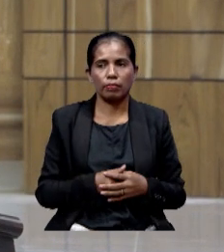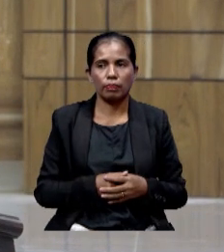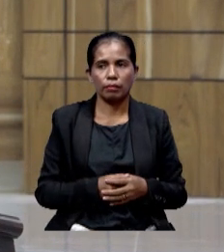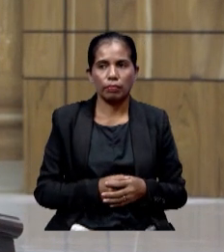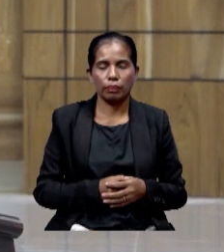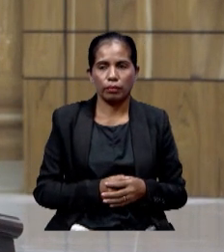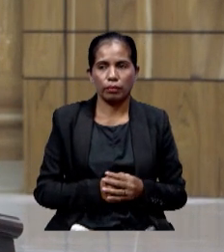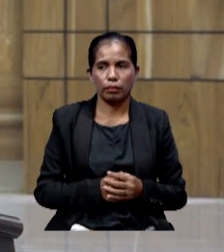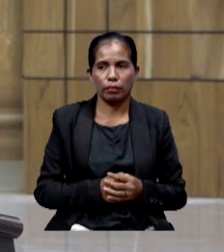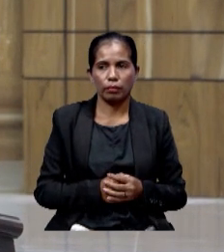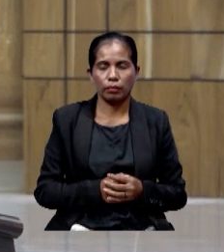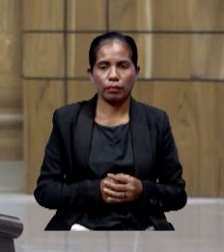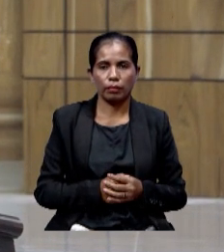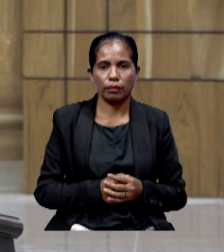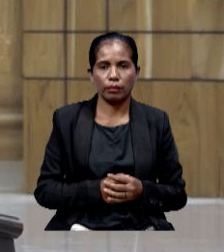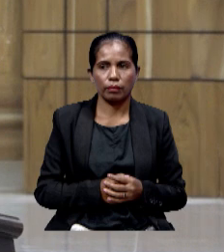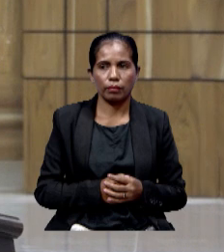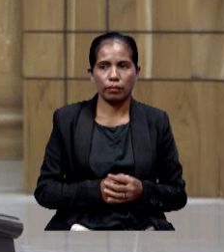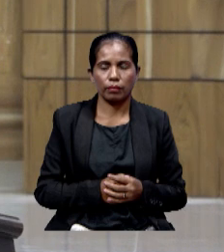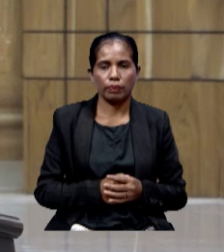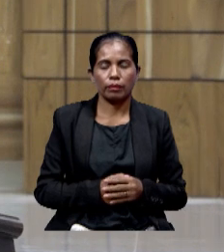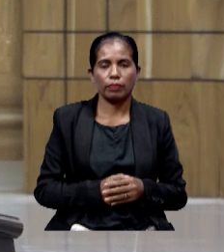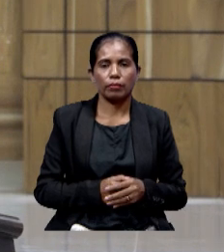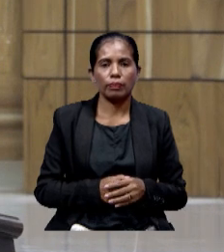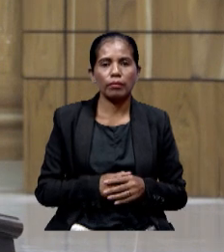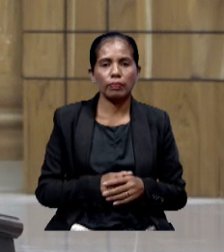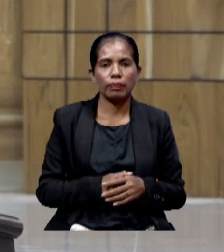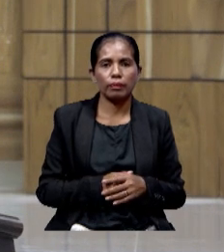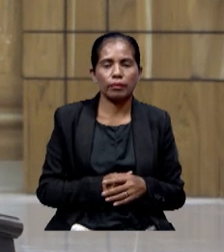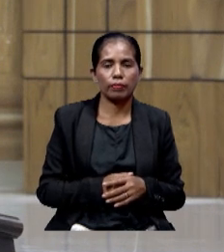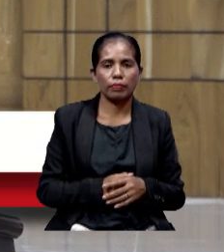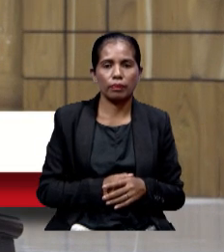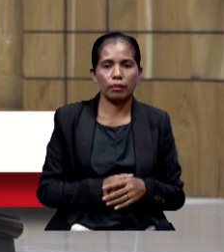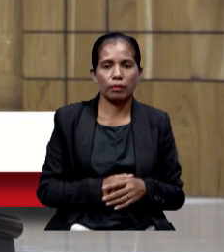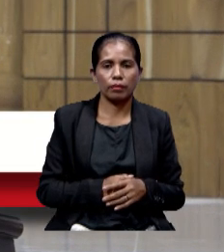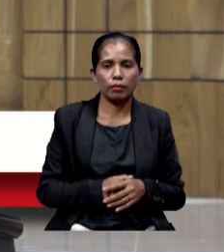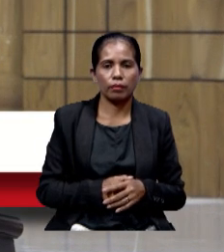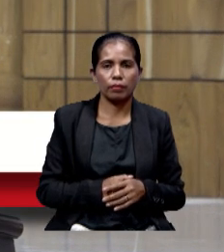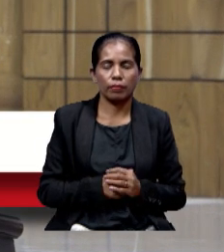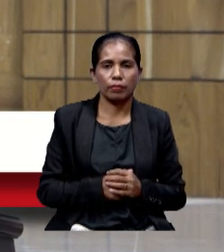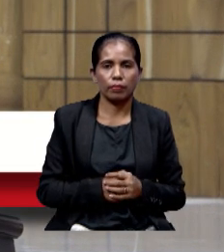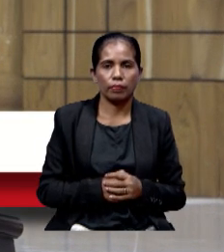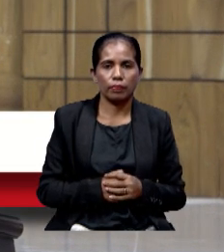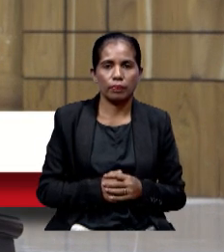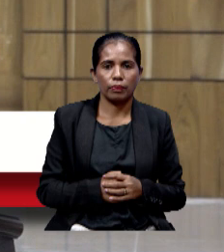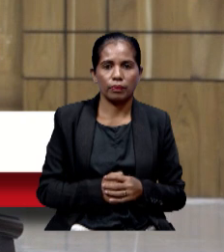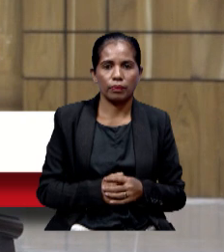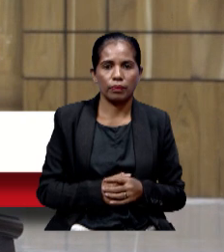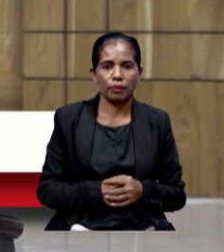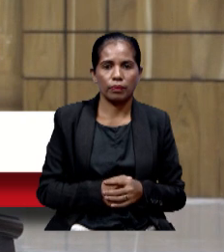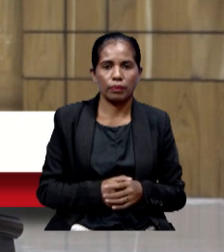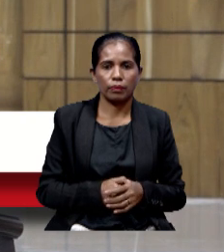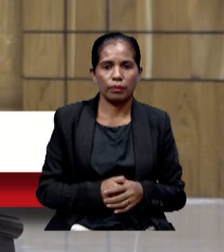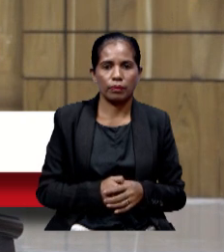A internacional de Nova Zelândia depende de ter uma equipe compreensiva. E esse acordo faz um problema em nossas parcerias de aviación